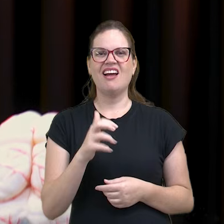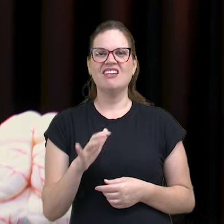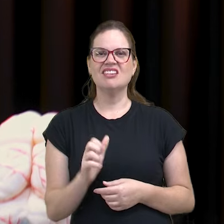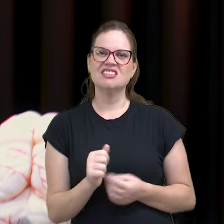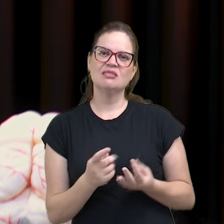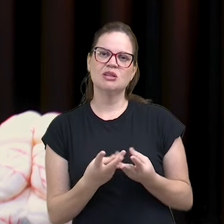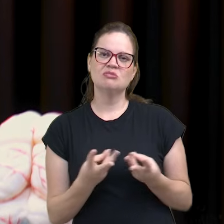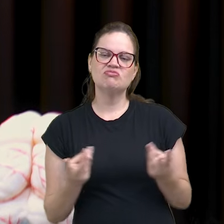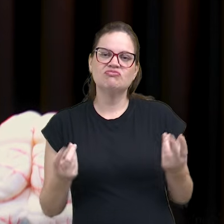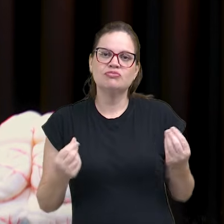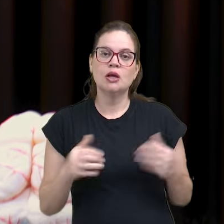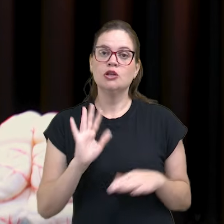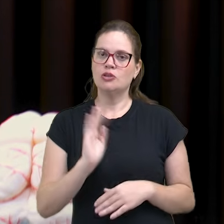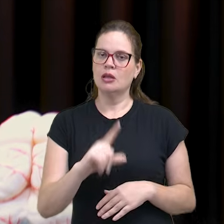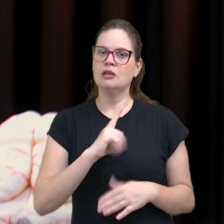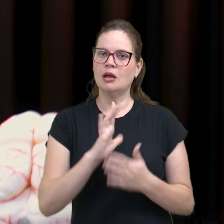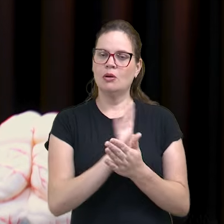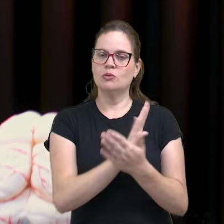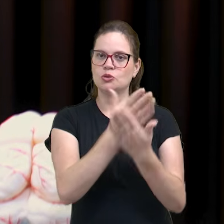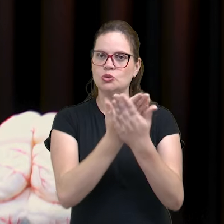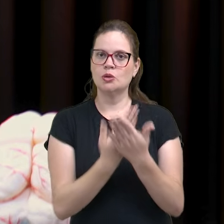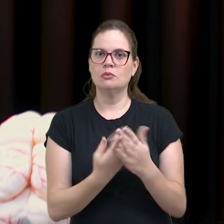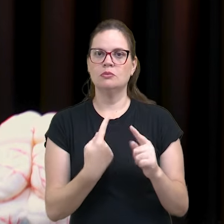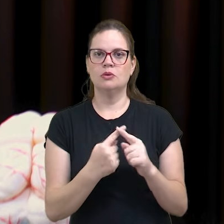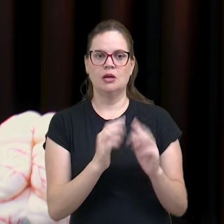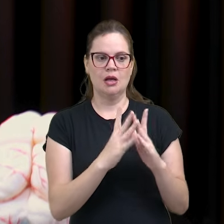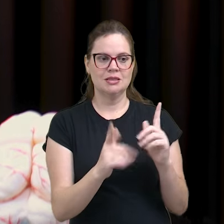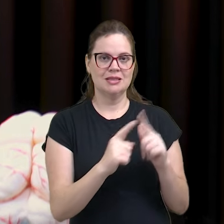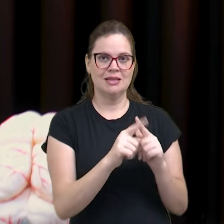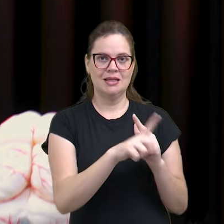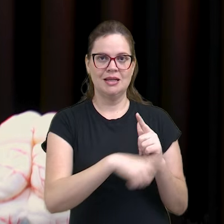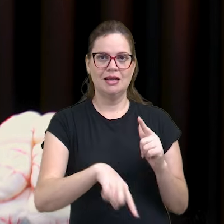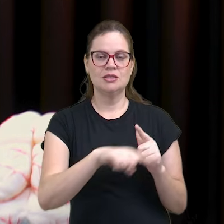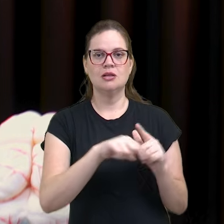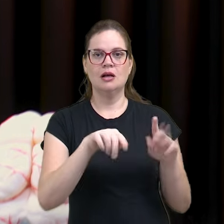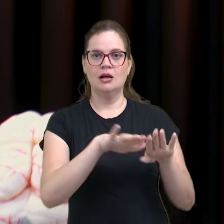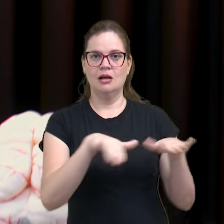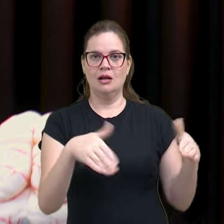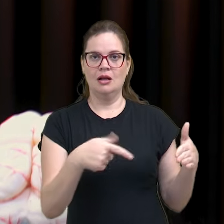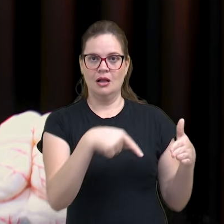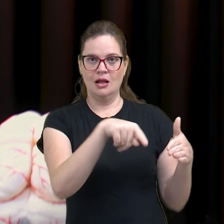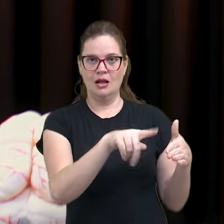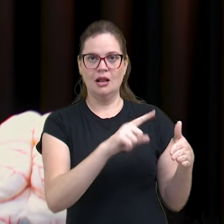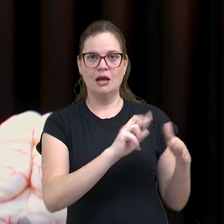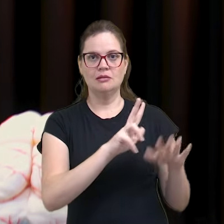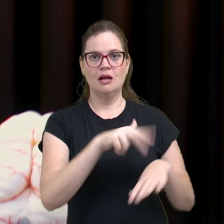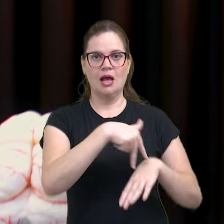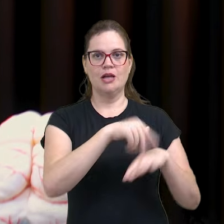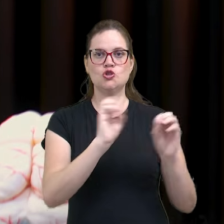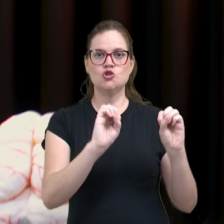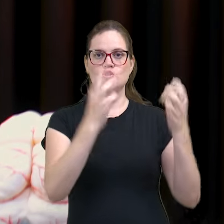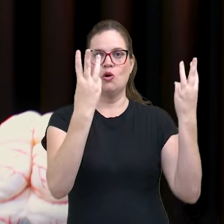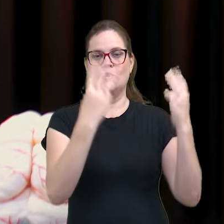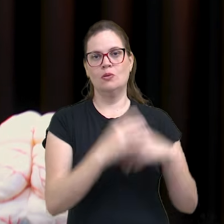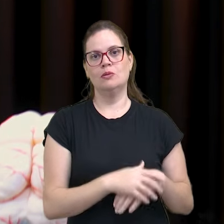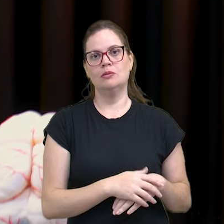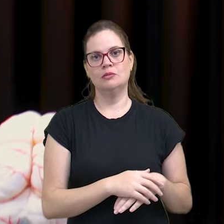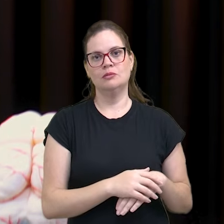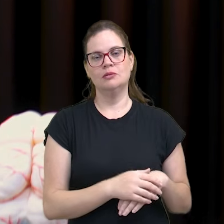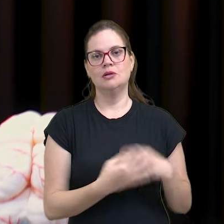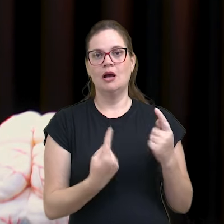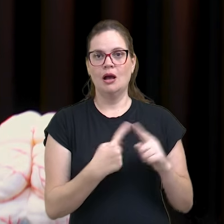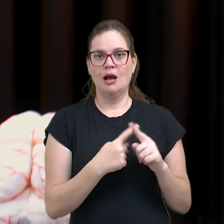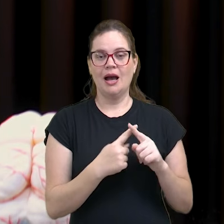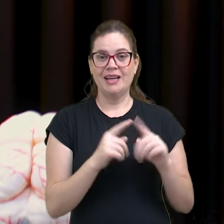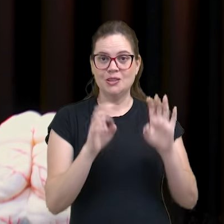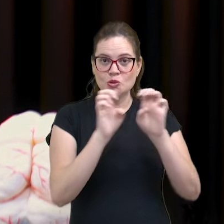virando, os púlpitos estão dando lugar a palcos, então toda a parte estrutural está mexendo com